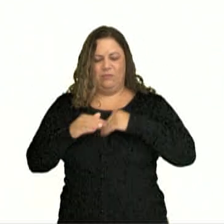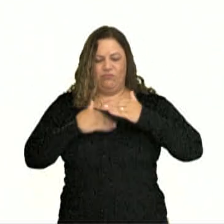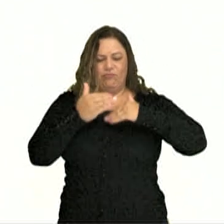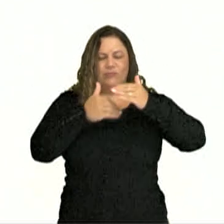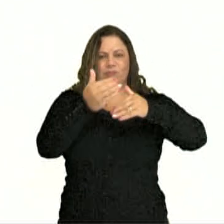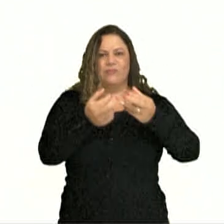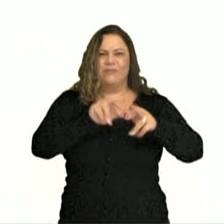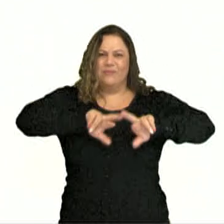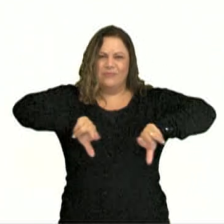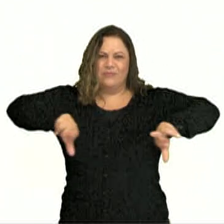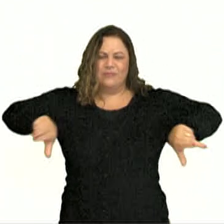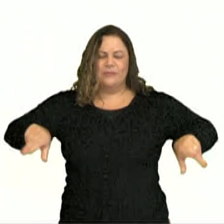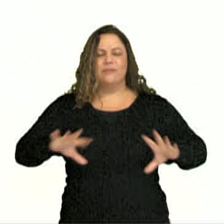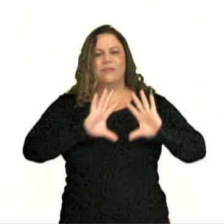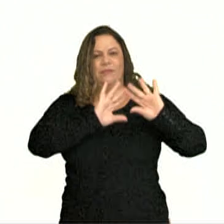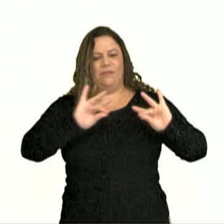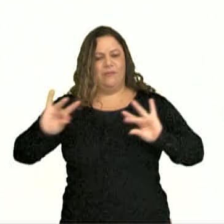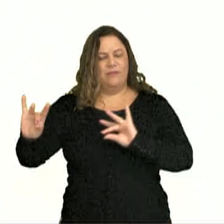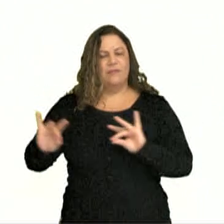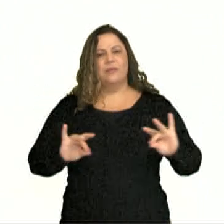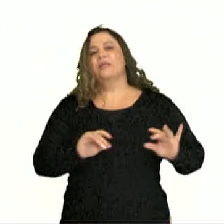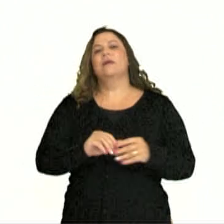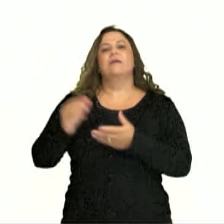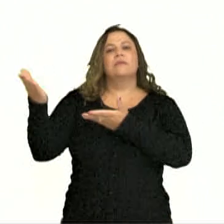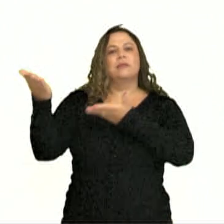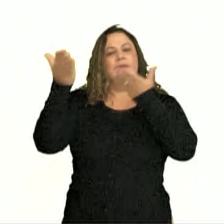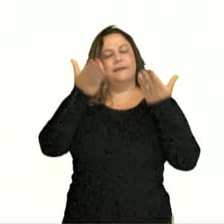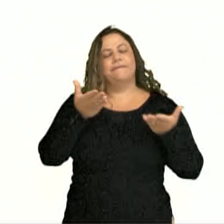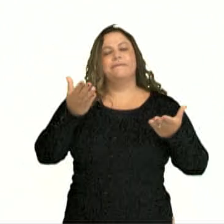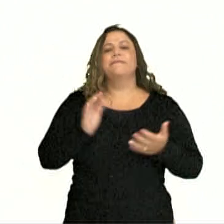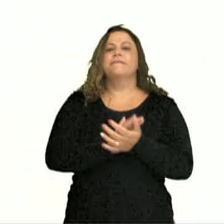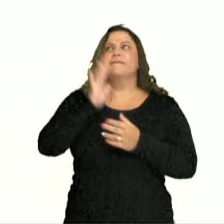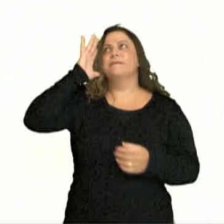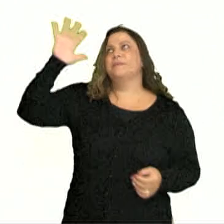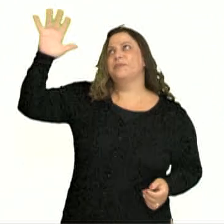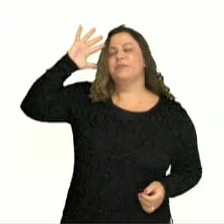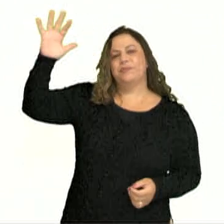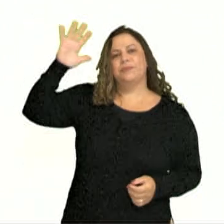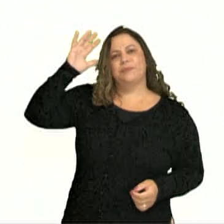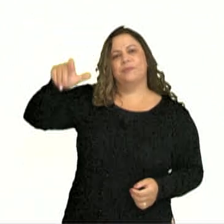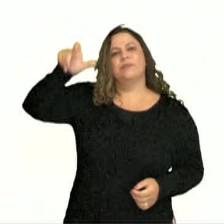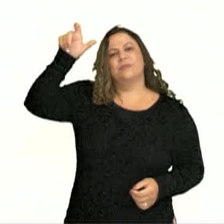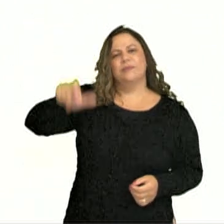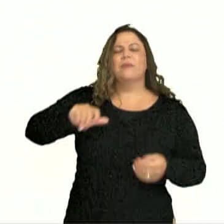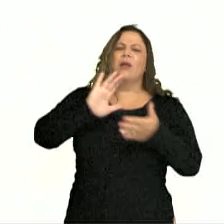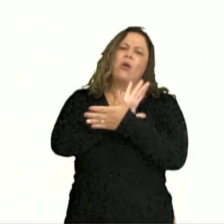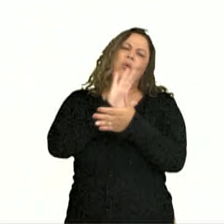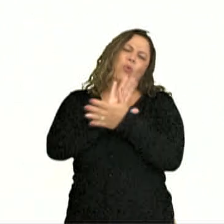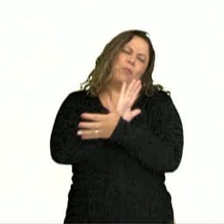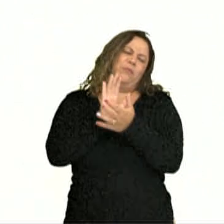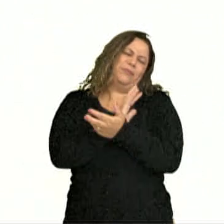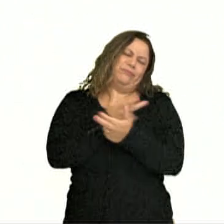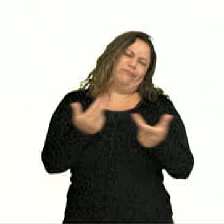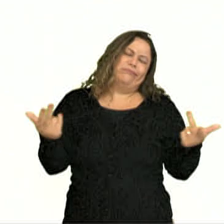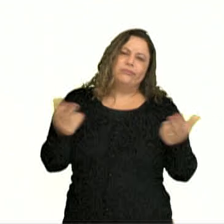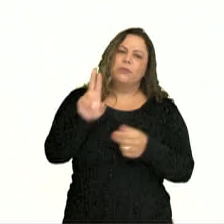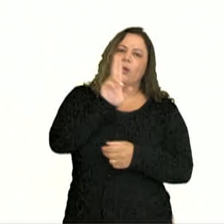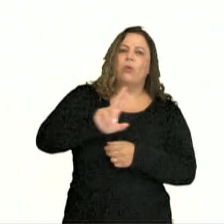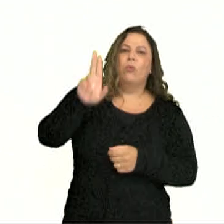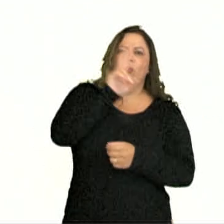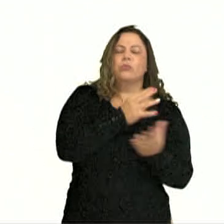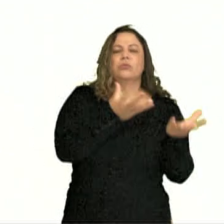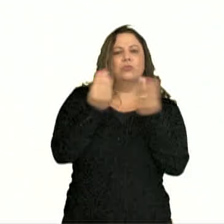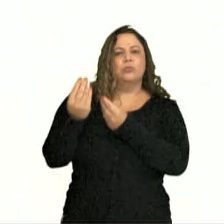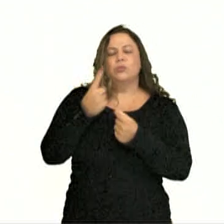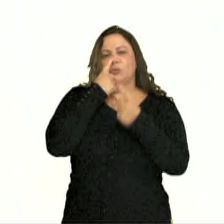Com uma forma de trazer a questão à tona, a reflexão sobre o consumismo, talvez, e o uso a produção